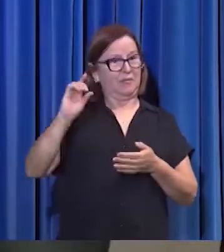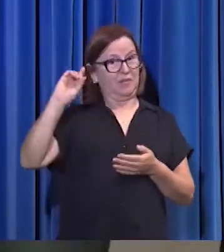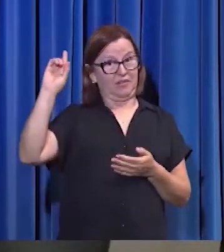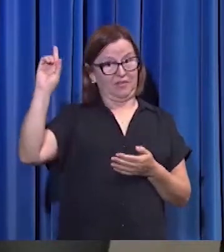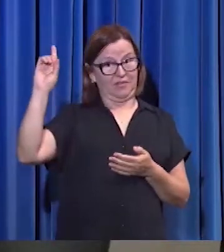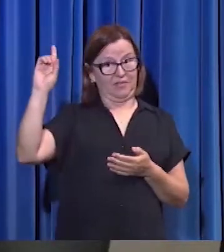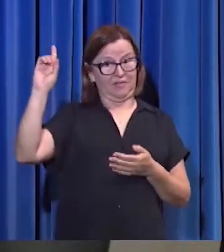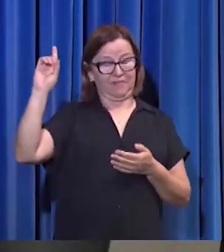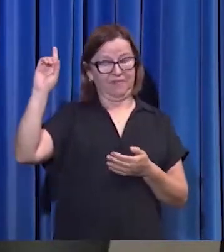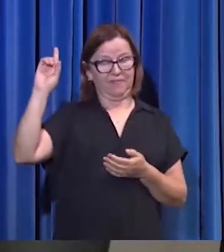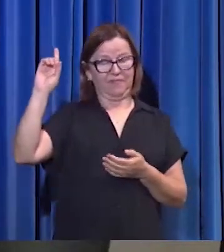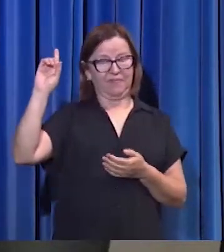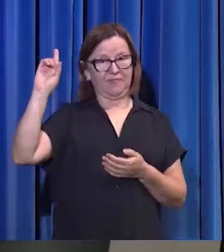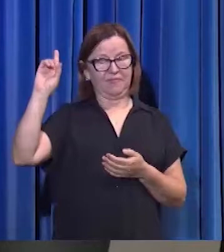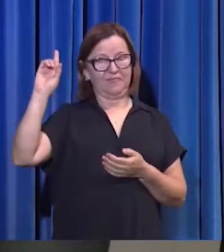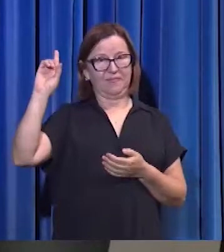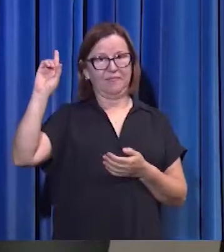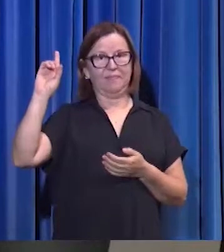Deus.